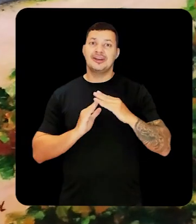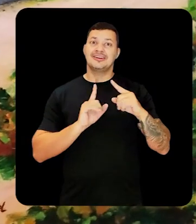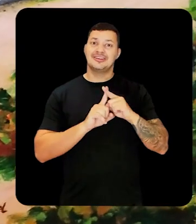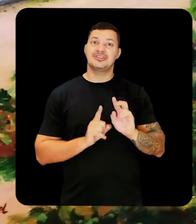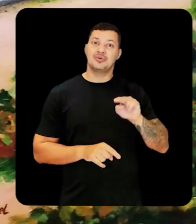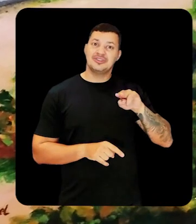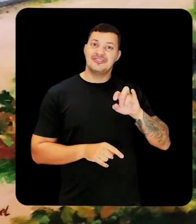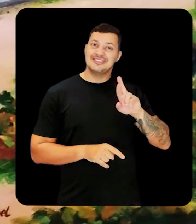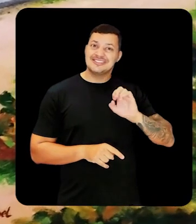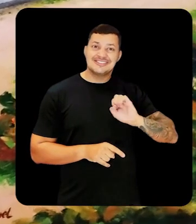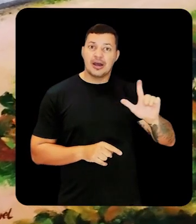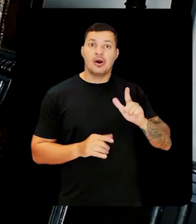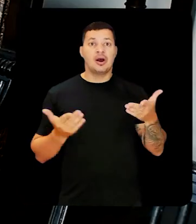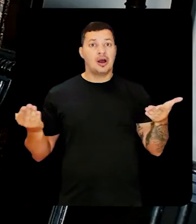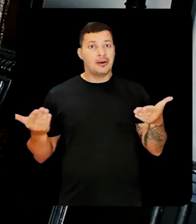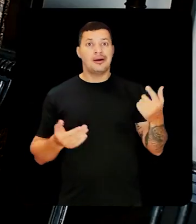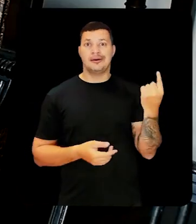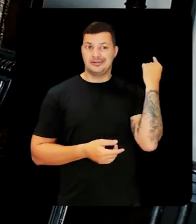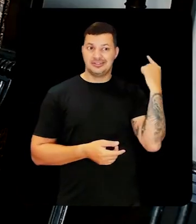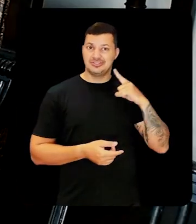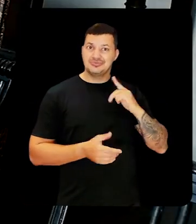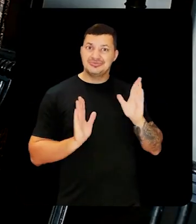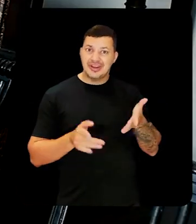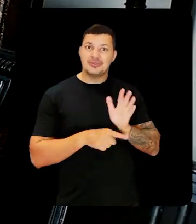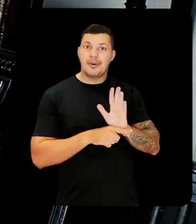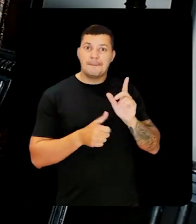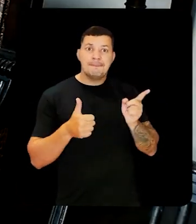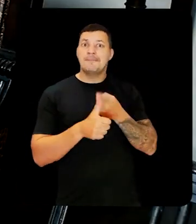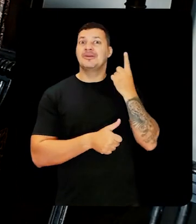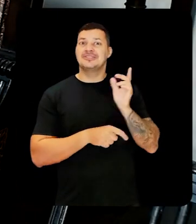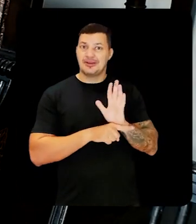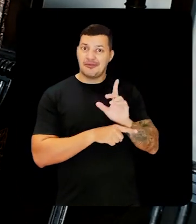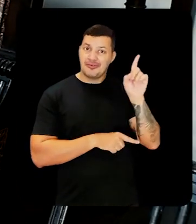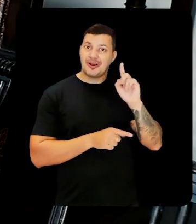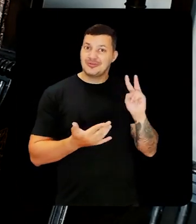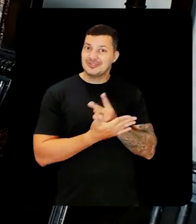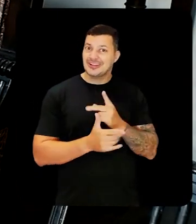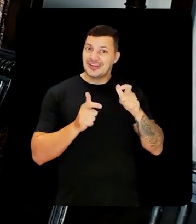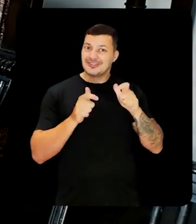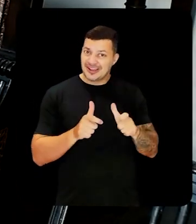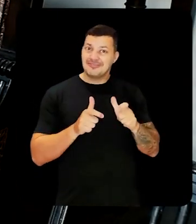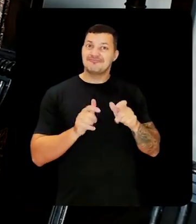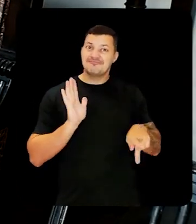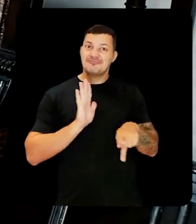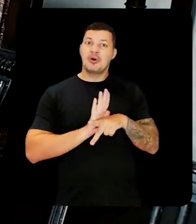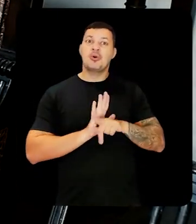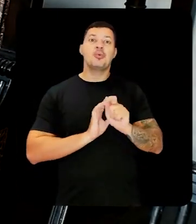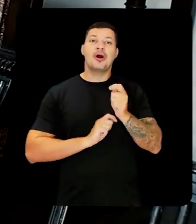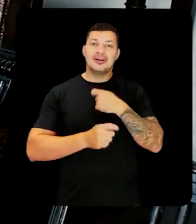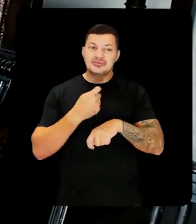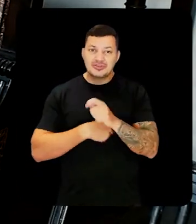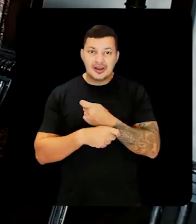Igreja Universal, que não foi padaria. Ali tinha um cinema. O primeiro cinema foi ali. Esse cinema